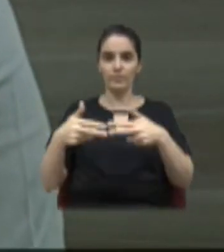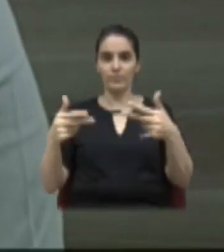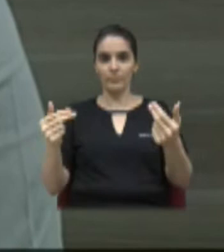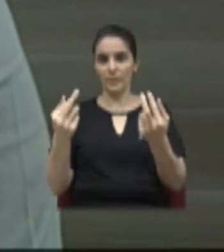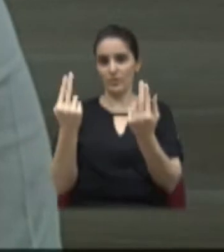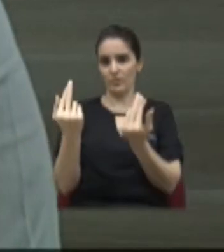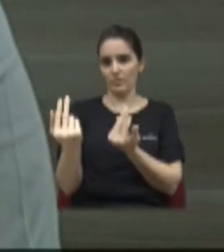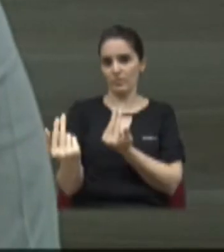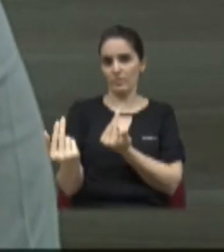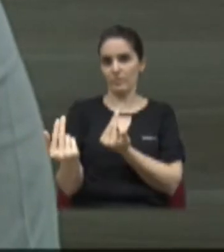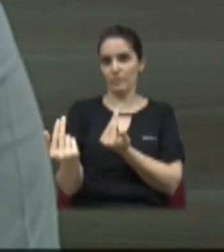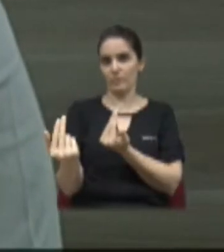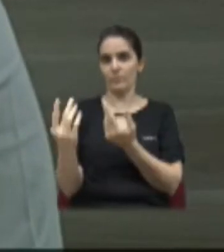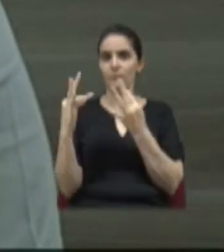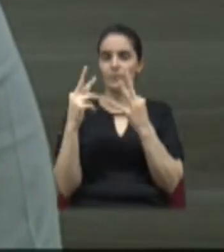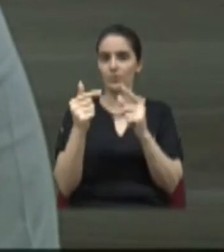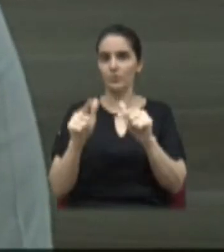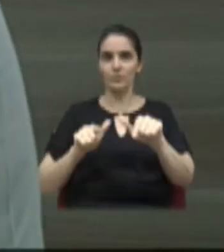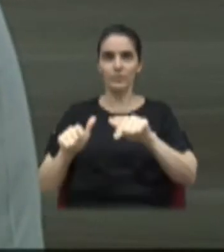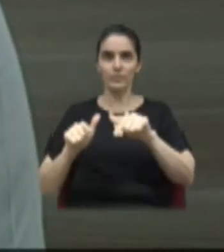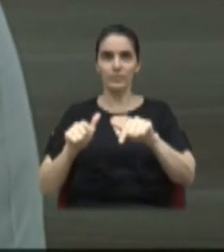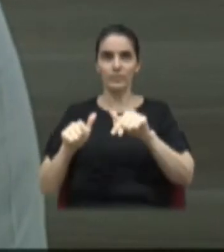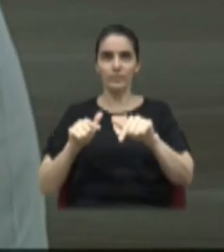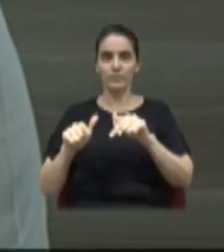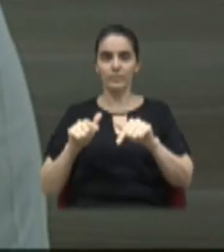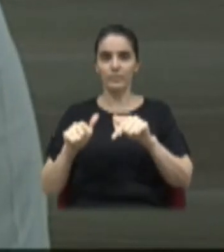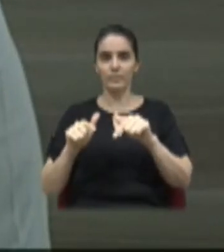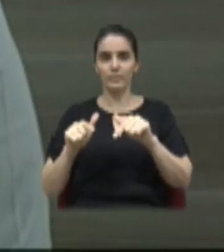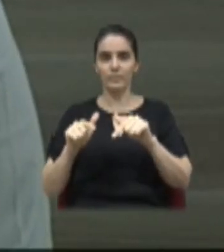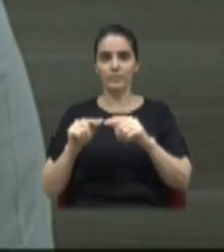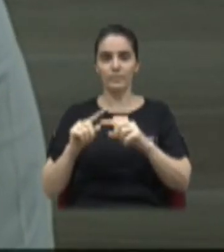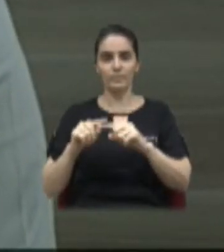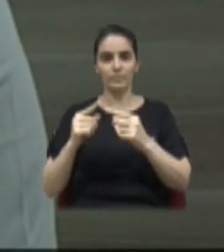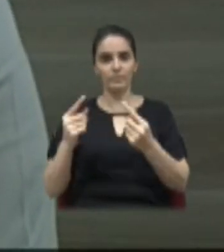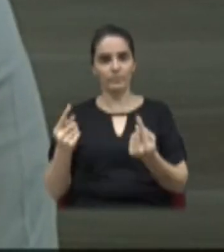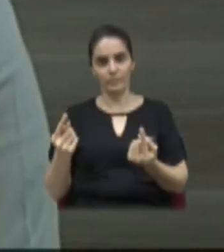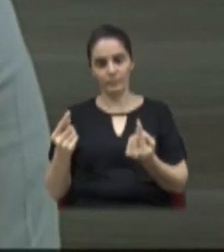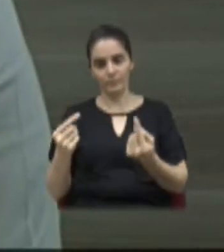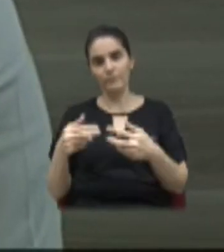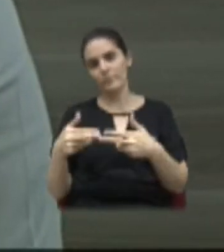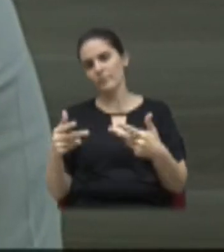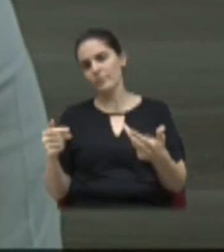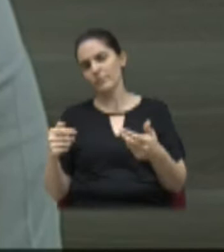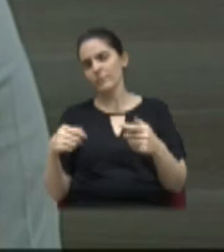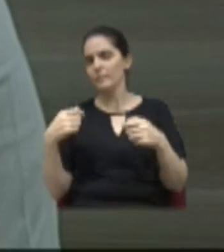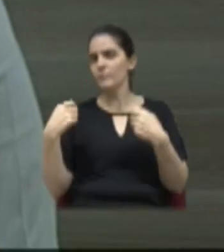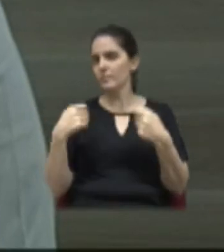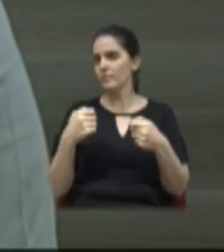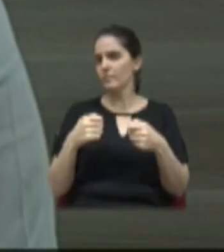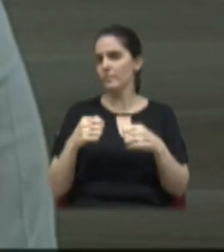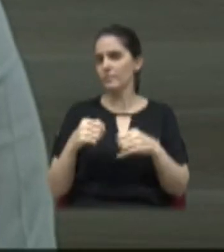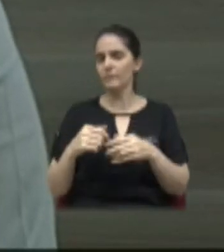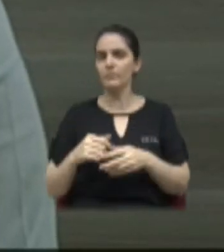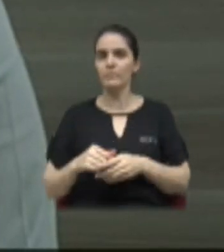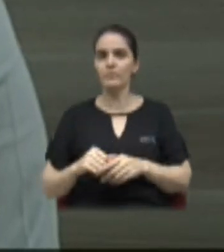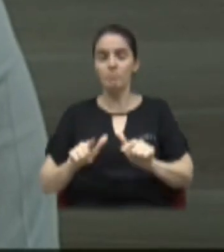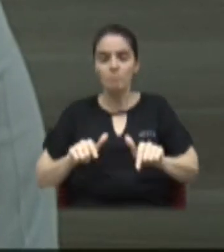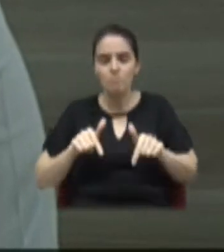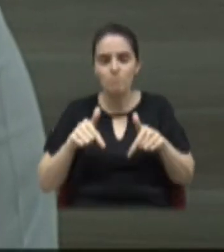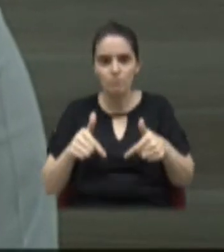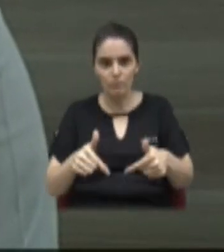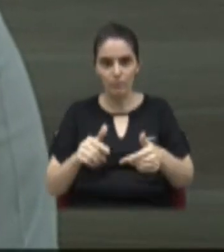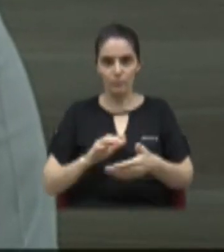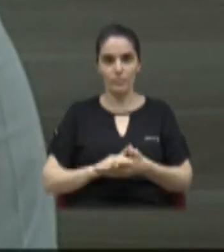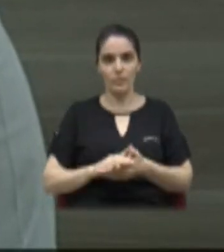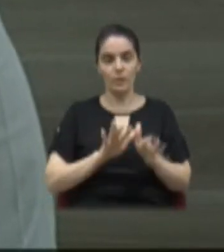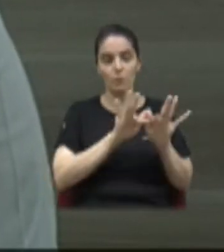Toda forma de ofício é trabalho, mas algumas exigem um pouquinho mais da gente. Deixa a